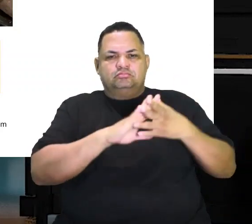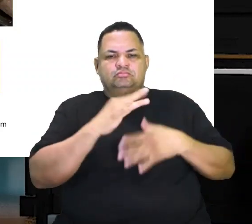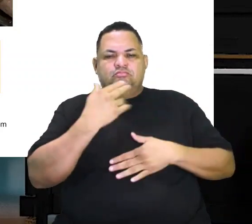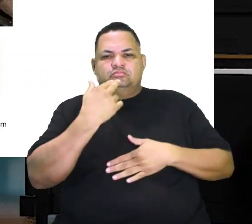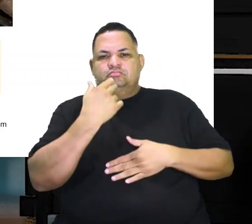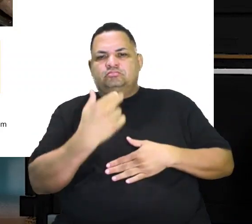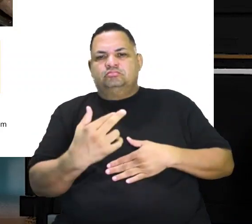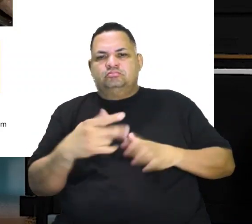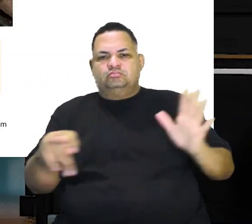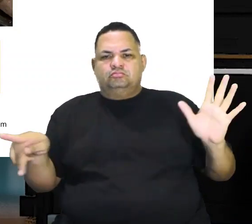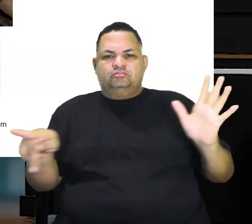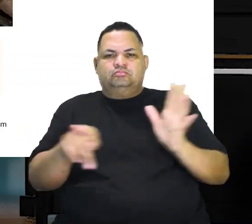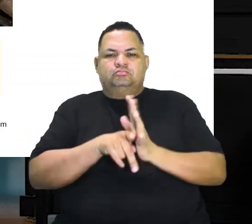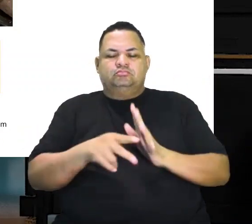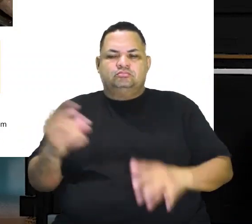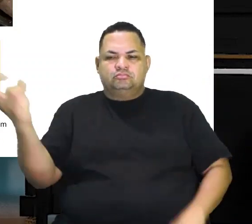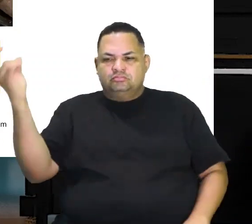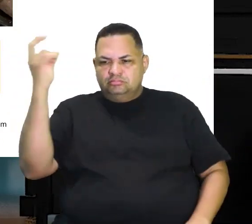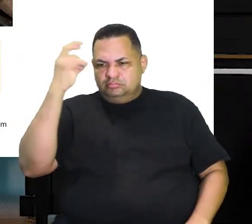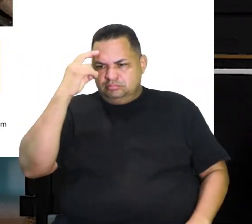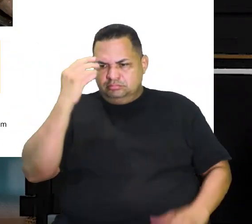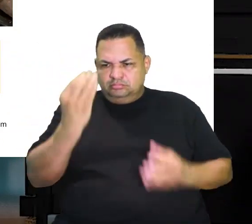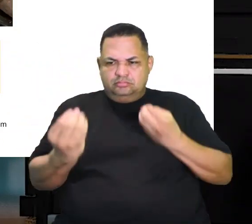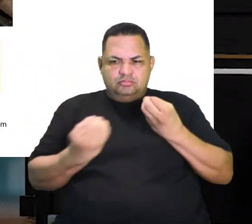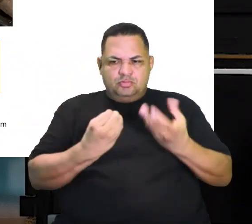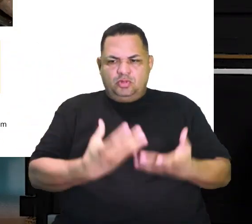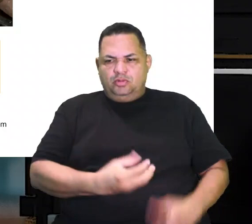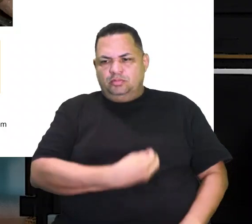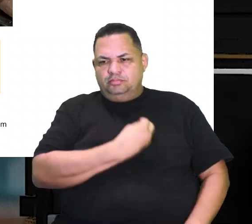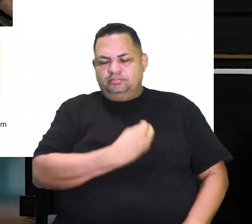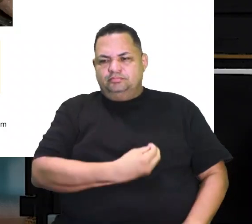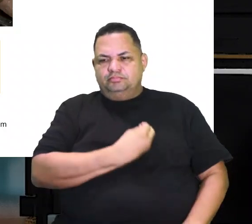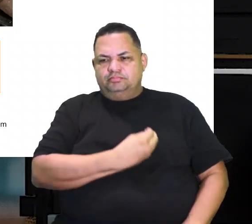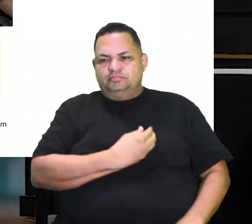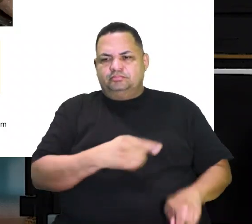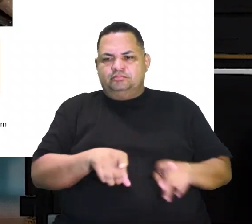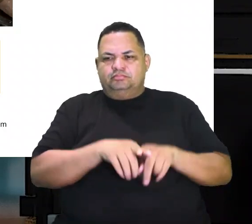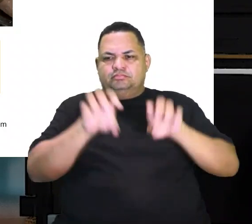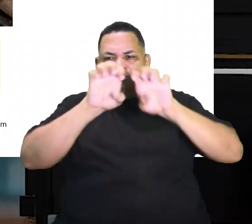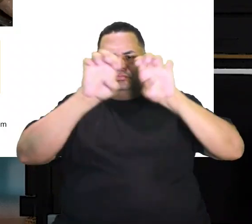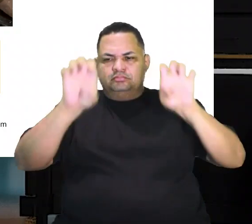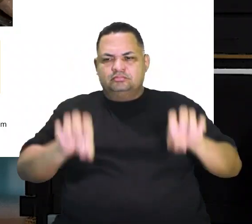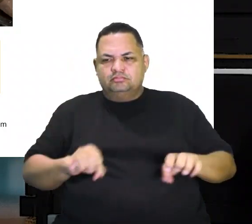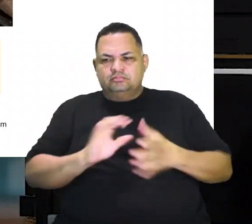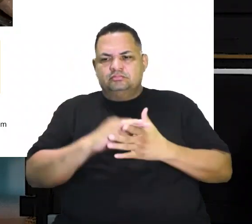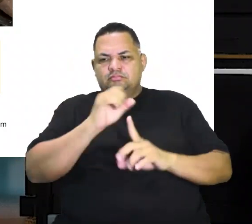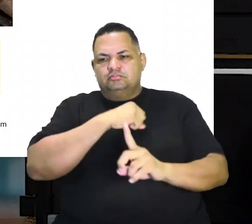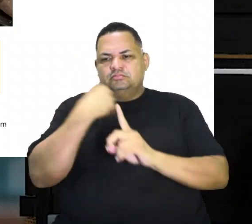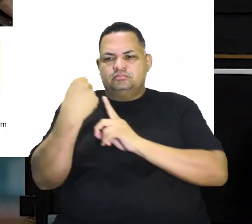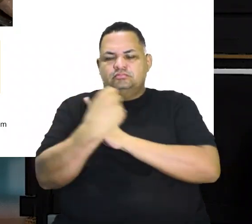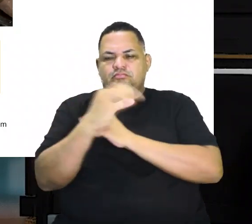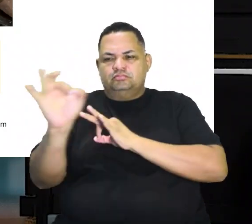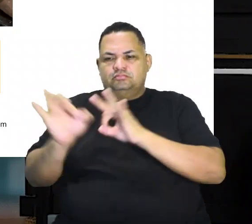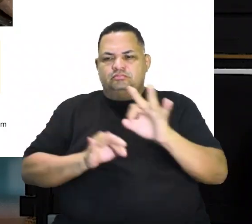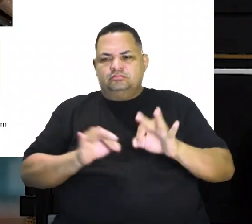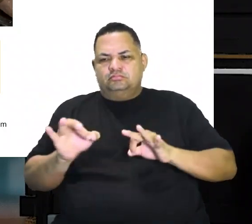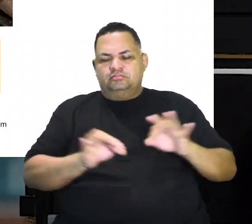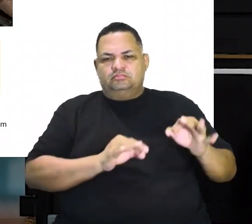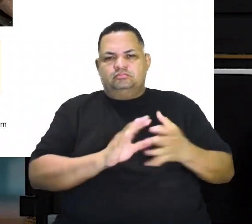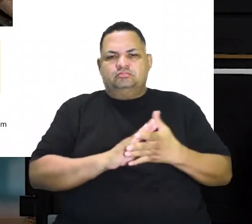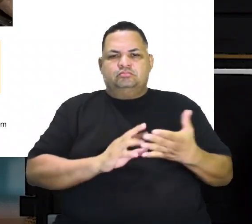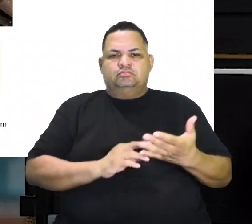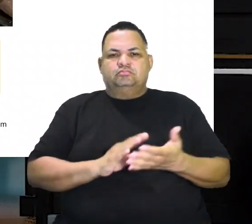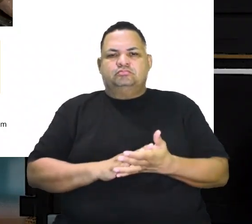linguagens específicas, sua cultura, modos de vida, estrutura social, né?